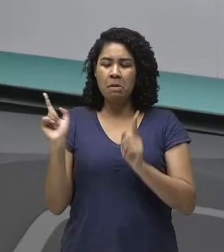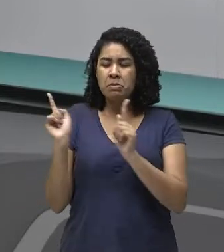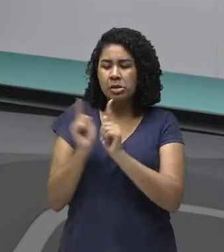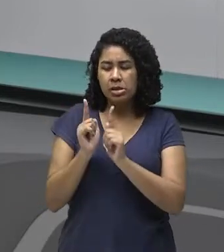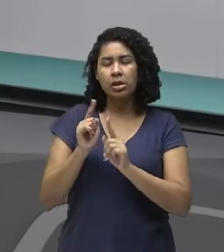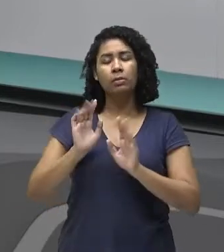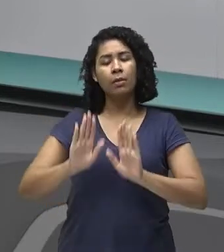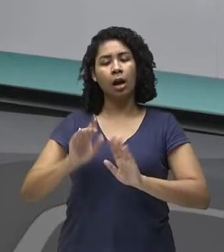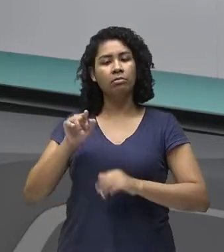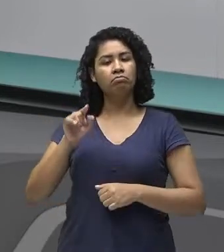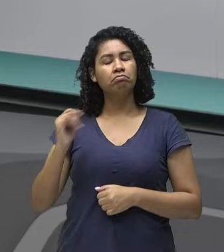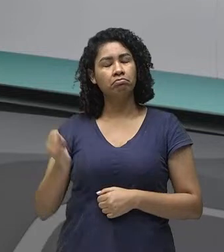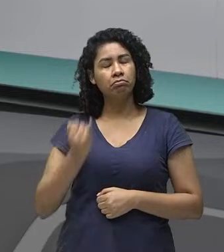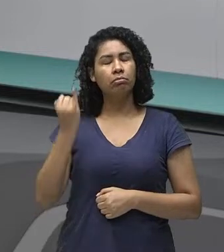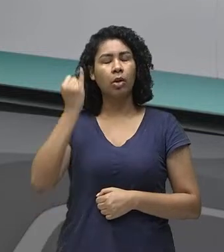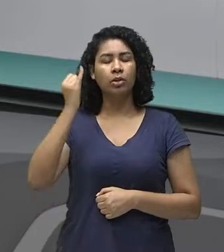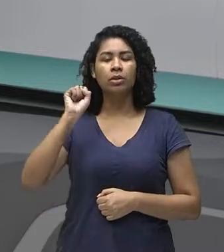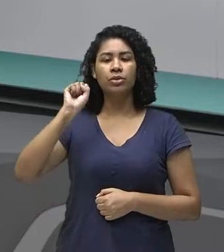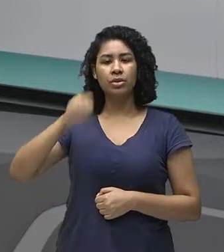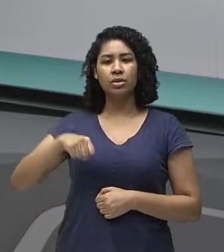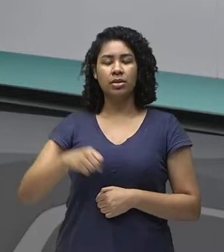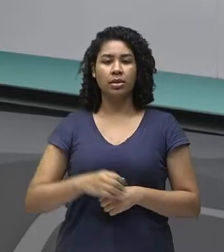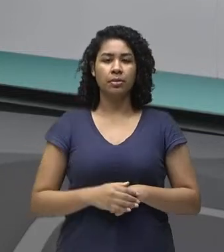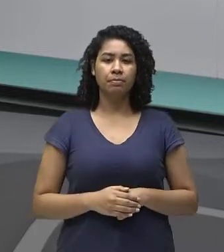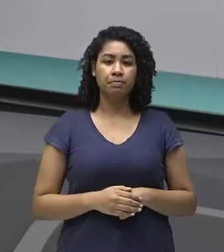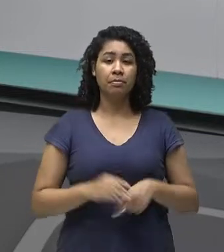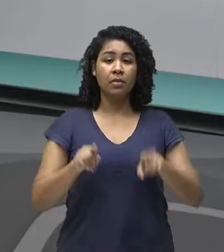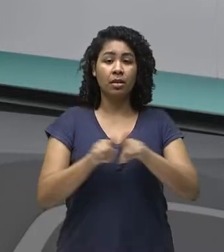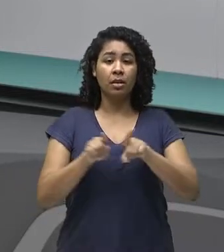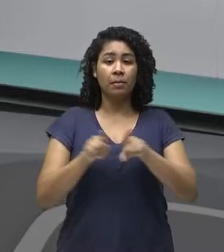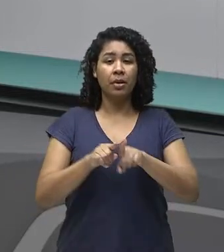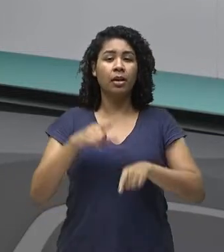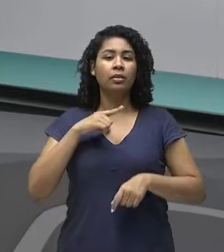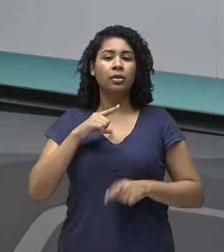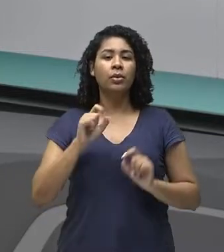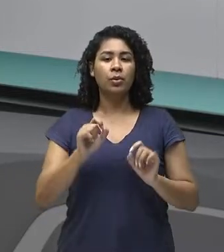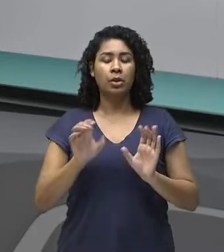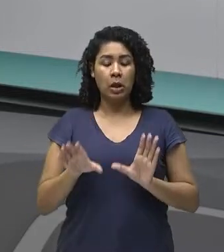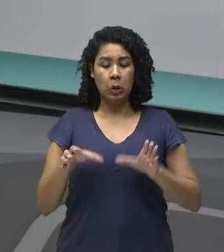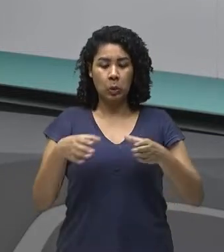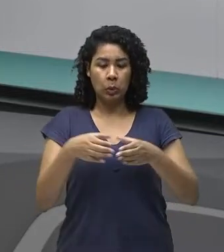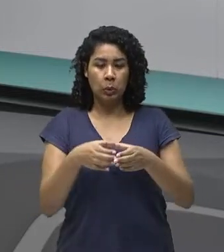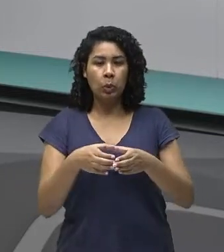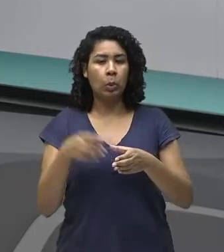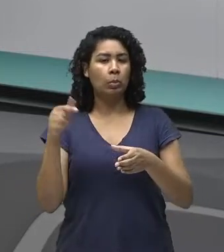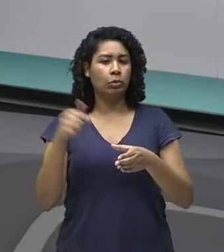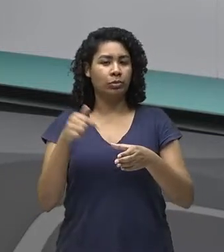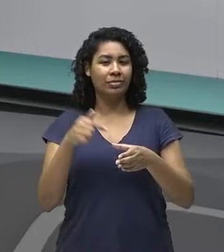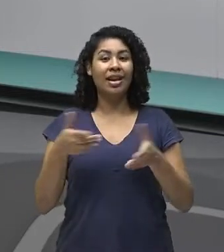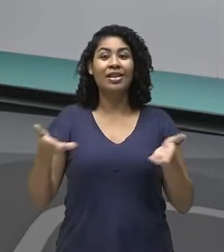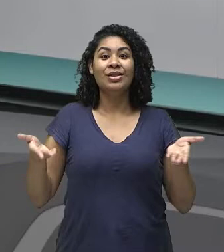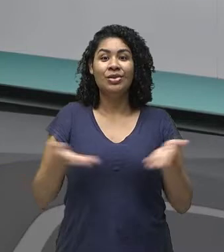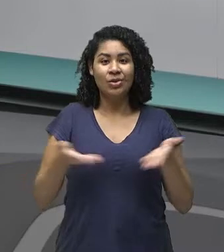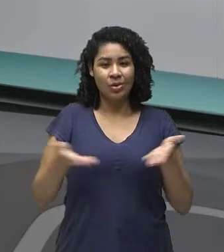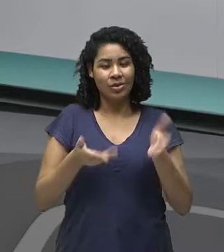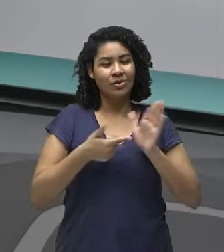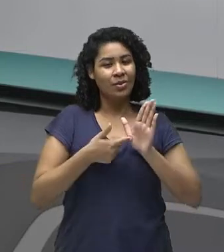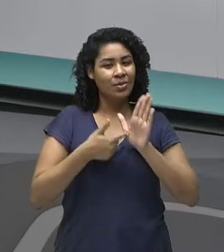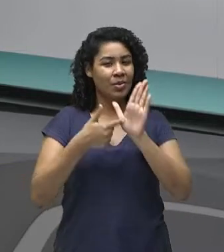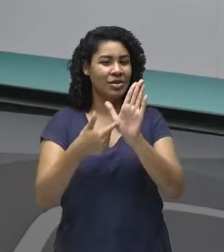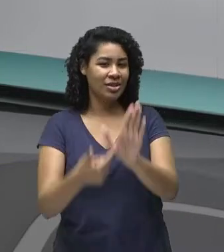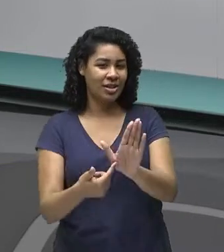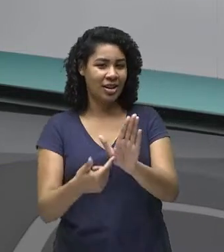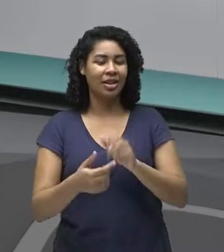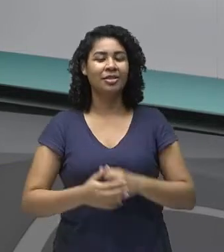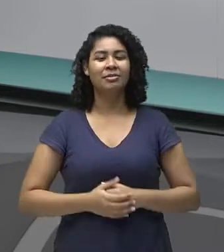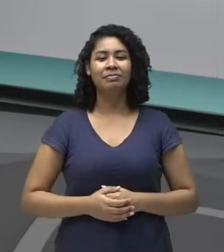muito importantes. E temos a nossa classe gramatical de hoje, que são the pronouns.